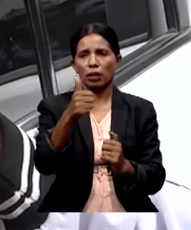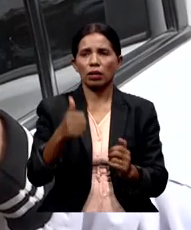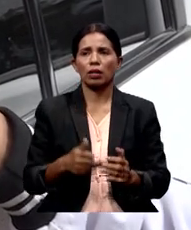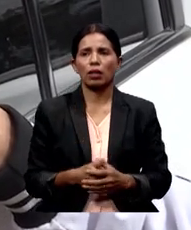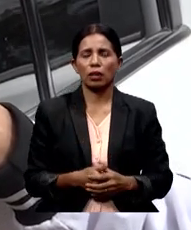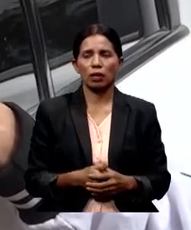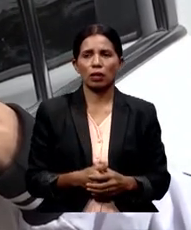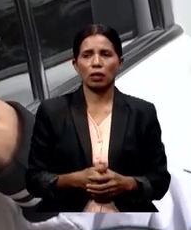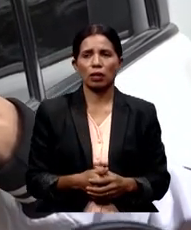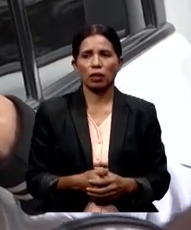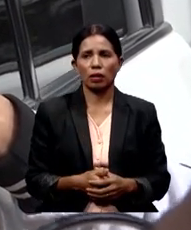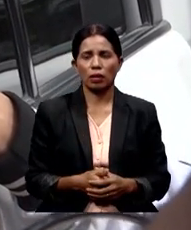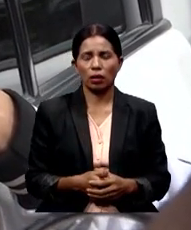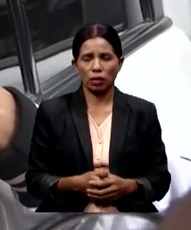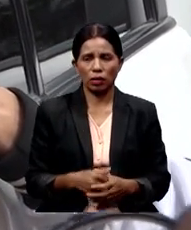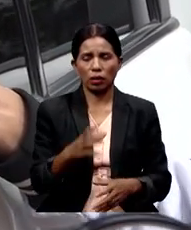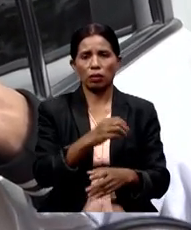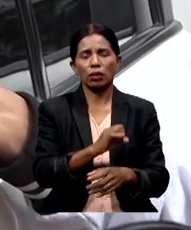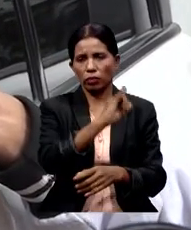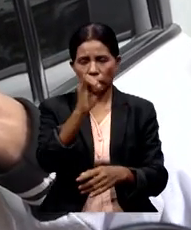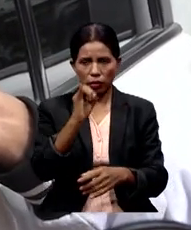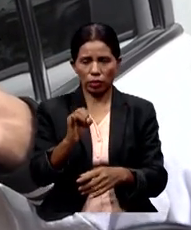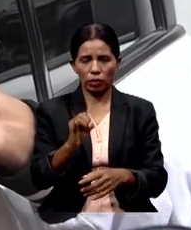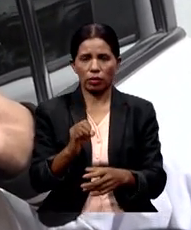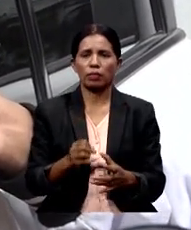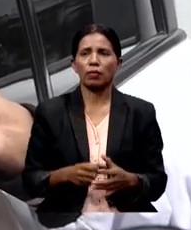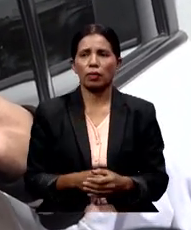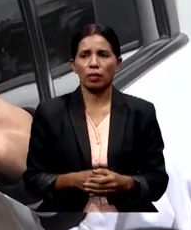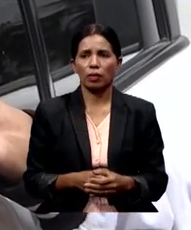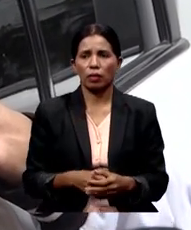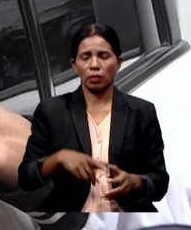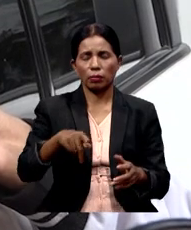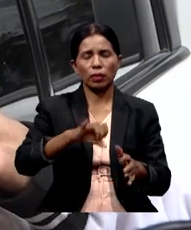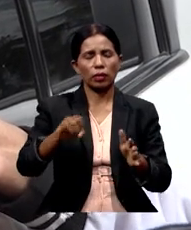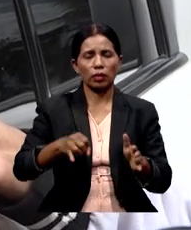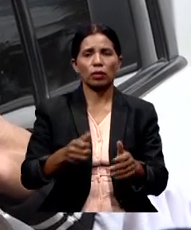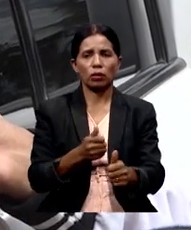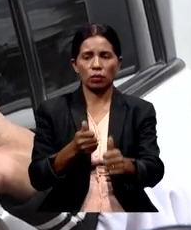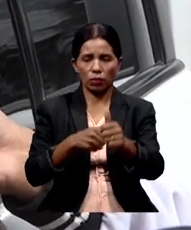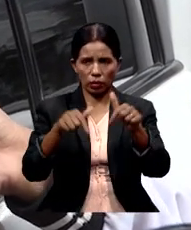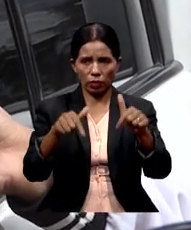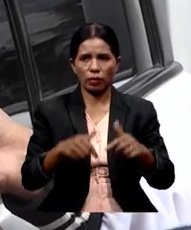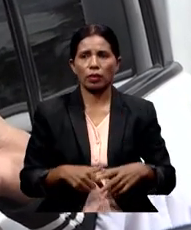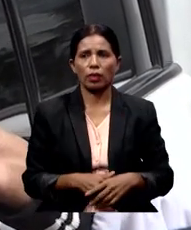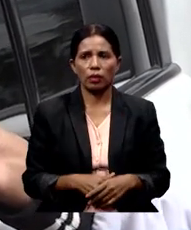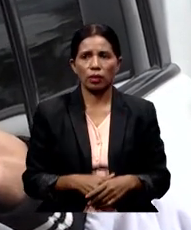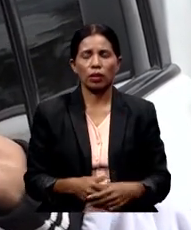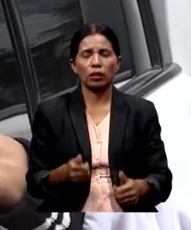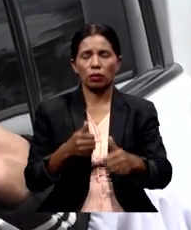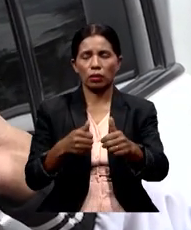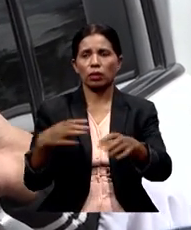fazer elemento ainda bem. Mas quando faz investigação, então procurador cumprir né, cumprir nem